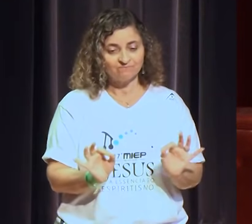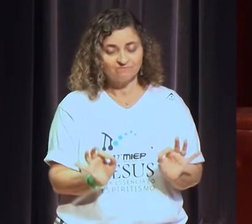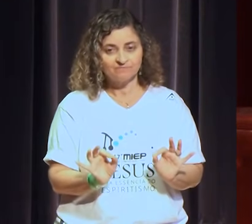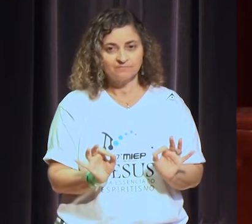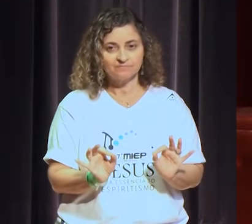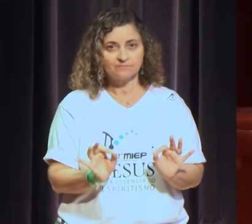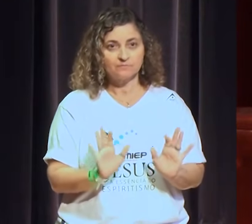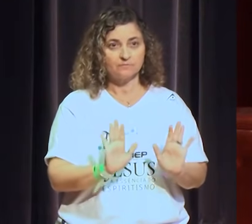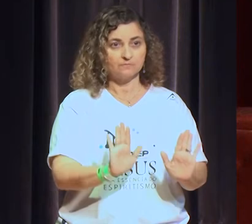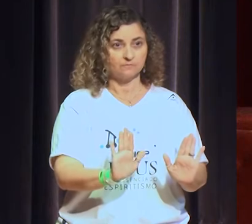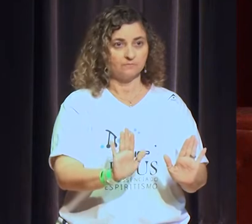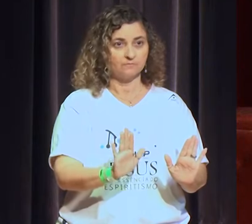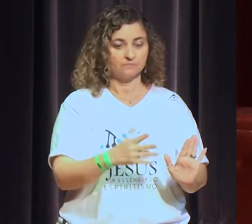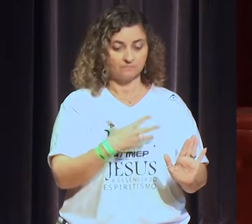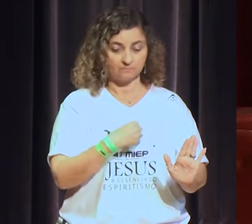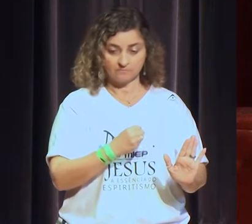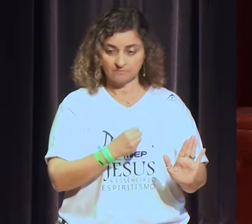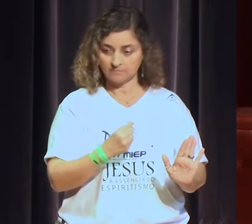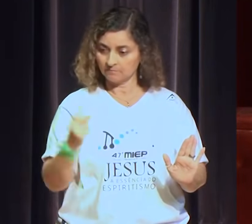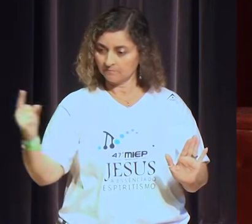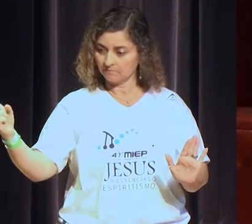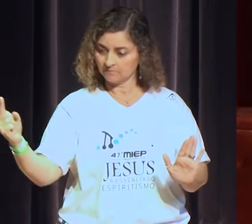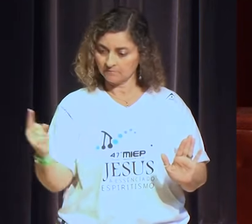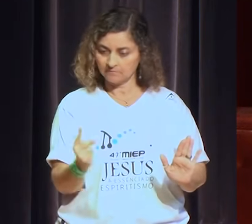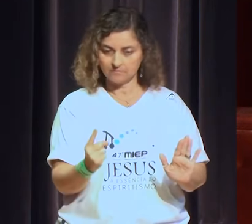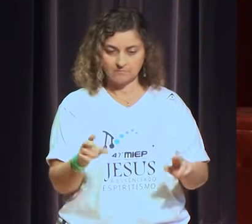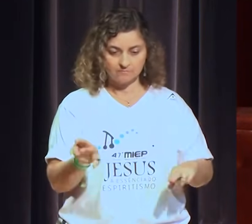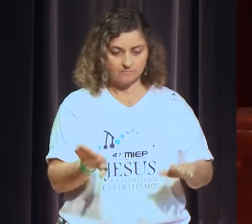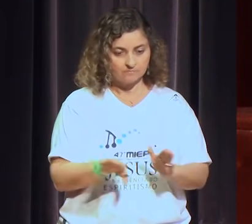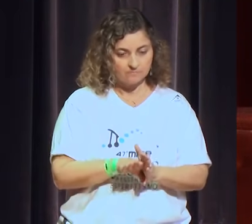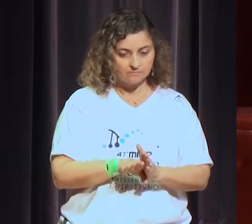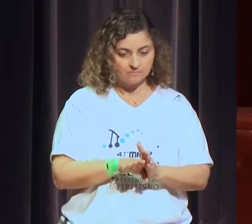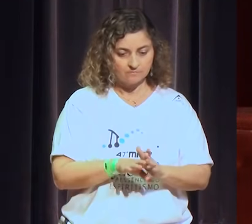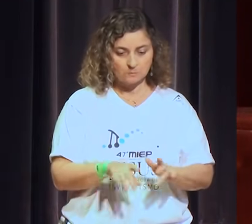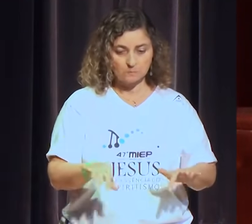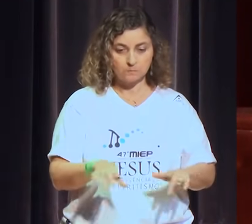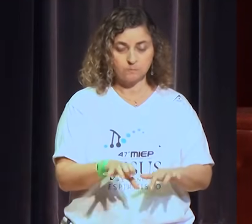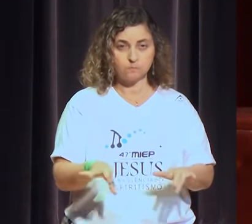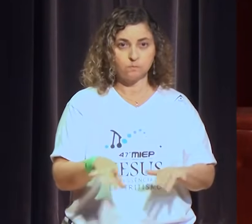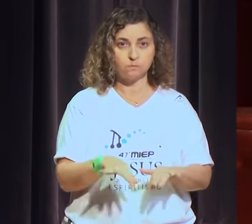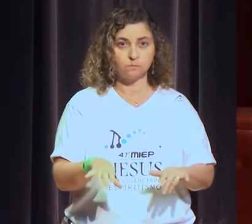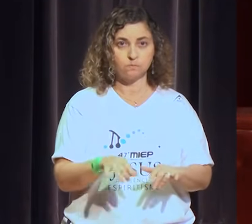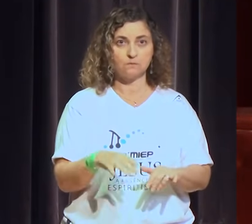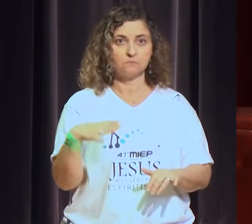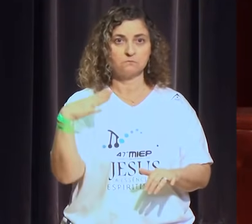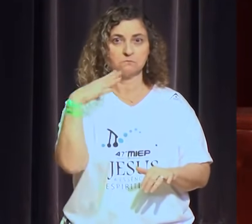Eu faço umas escalazinhas, aí chega minha filha e toca sonata de Beethoven,